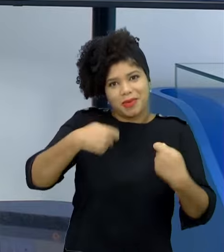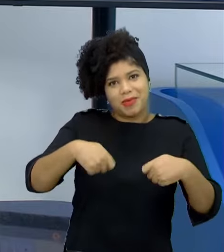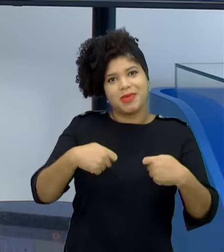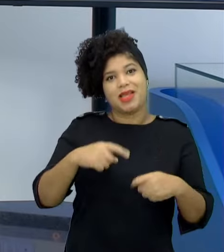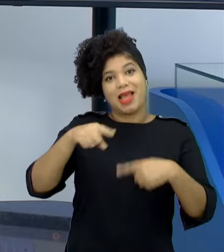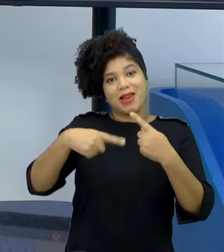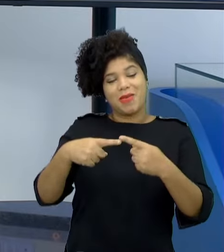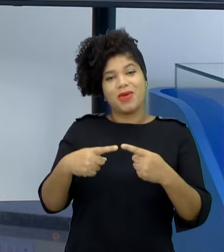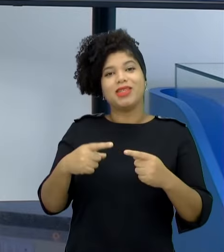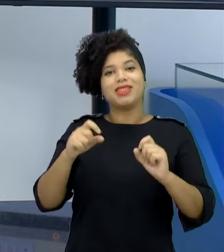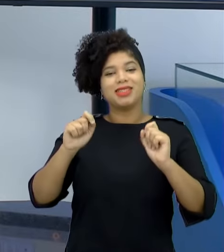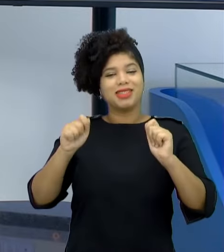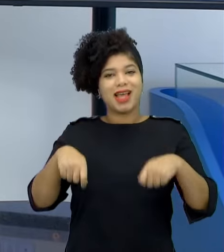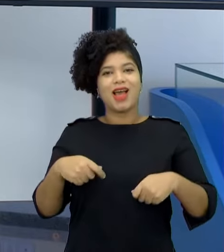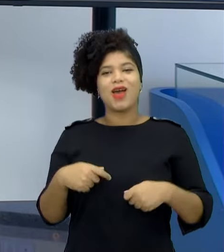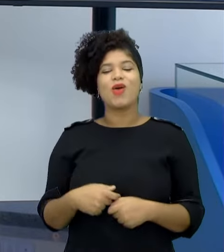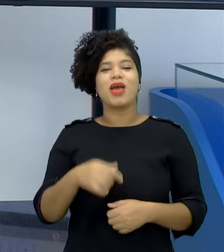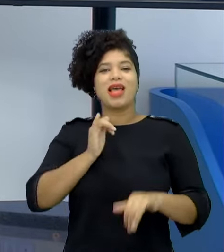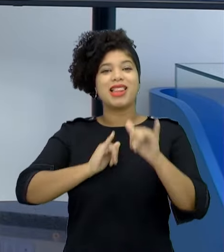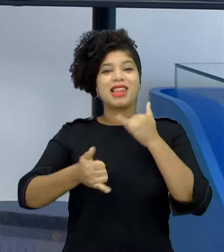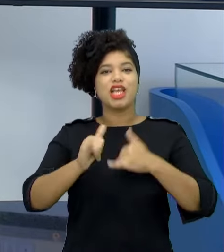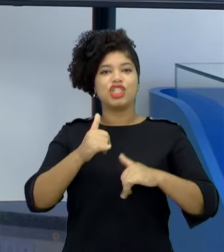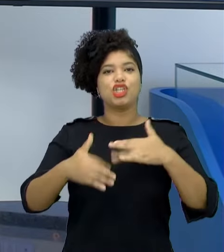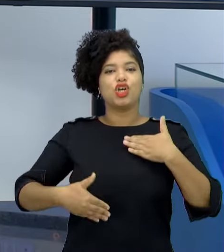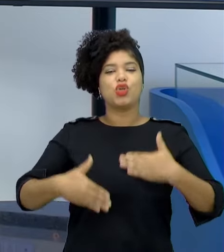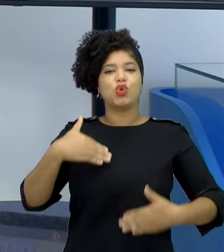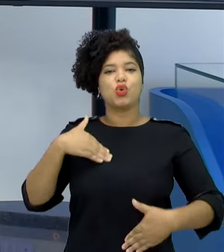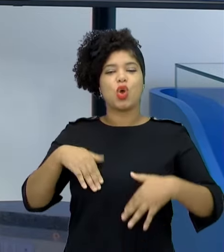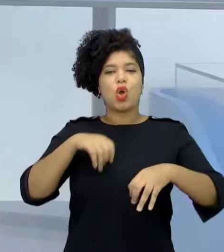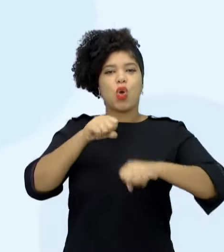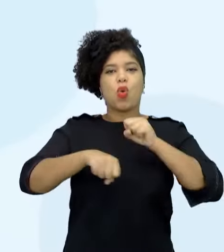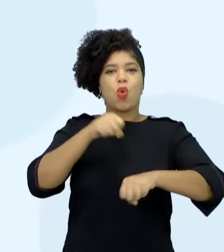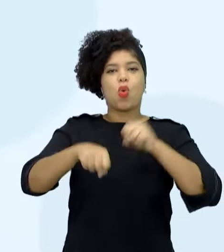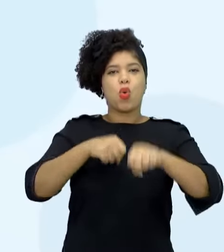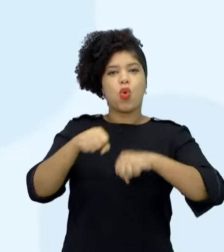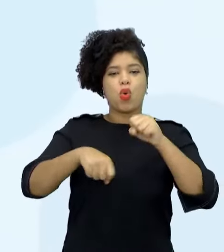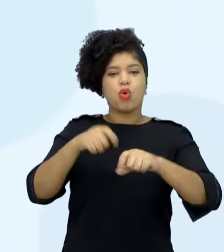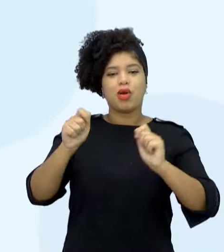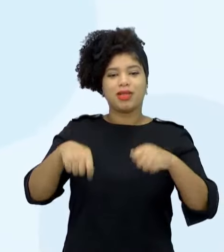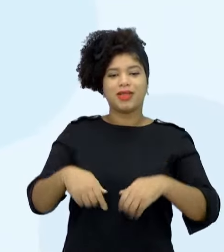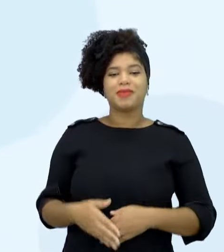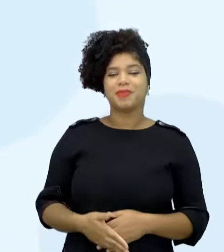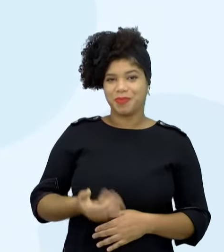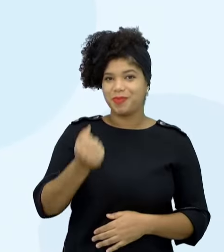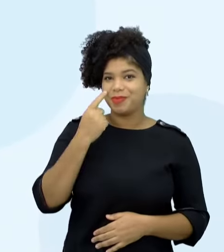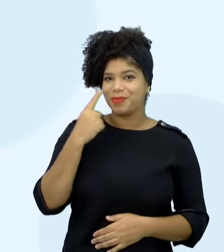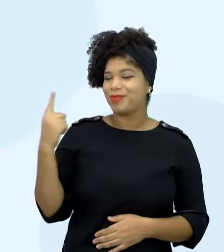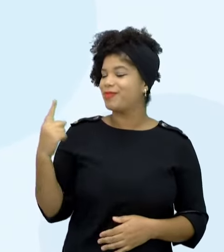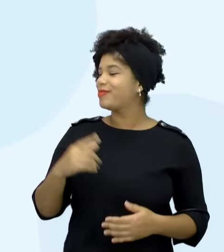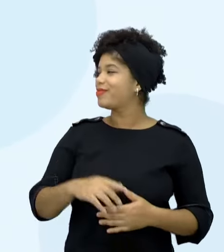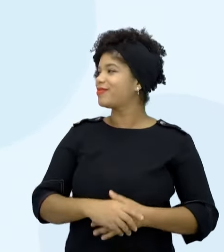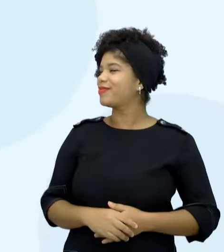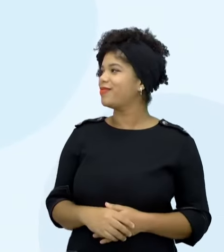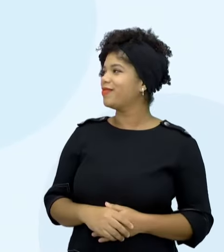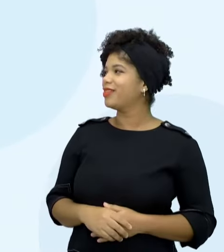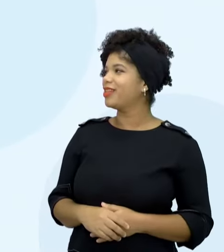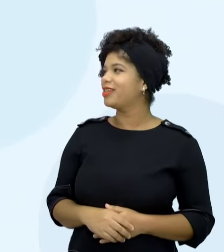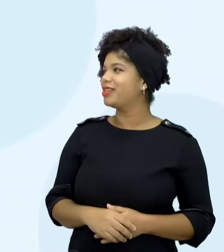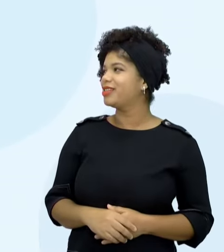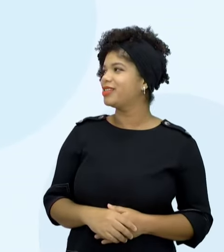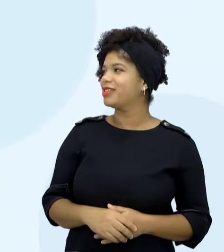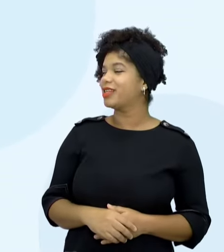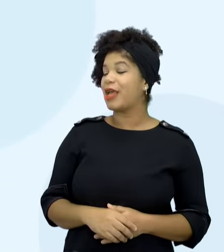energia pedalando, pedalando, pedalando. E aí tem uma correia de transmissão, vamos voltar na tela então. Supondo aqui que